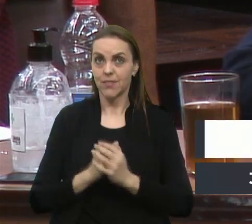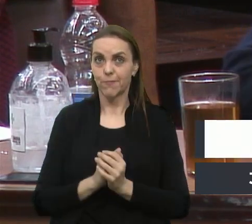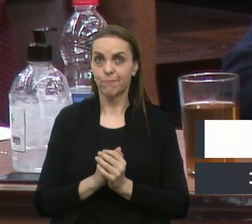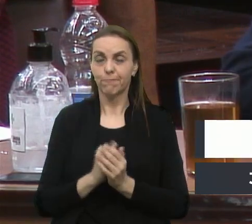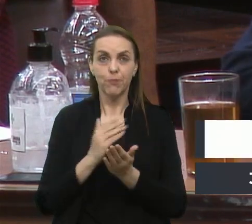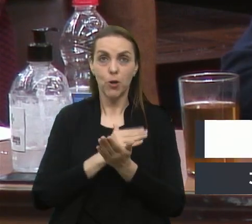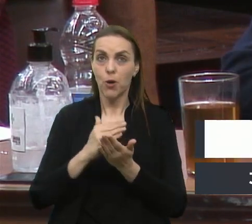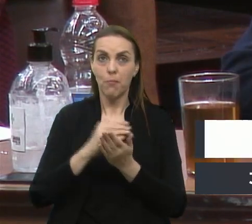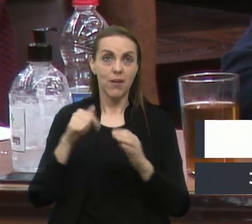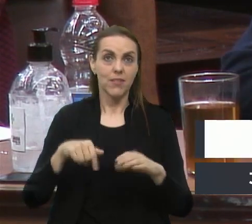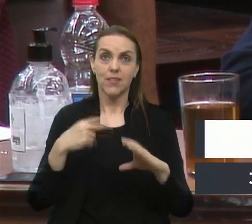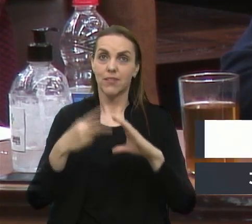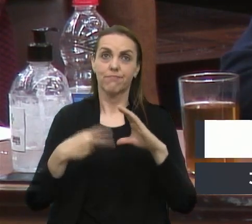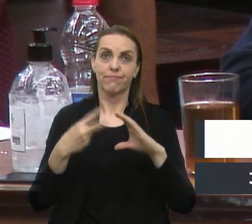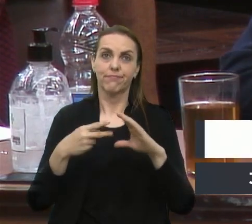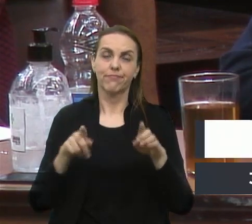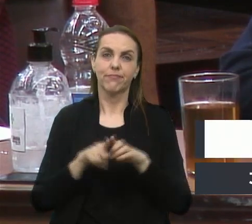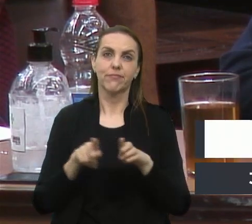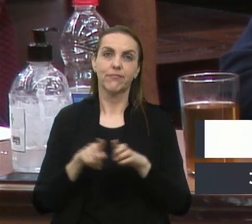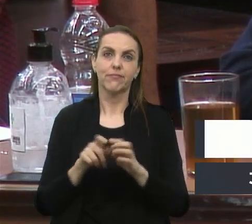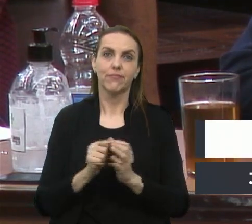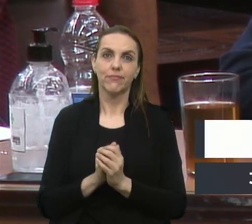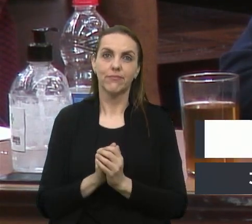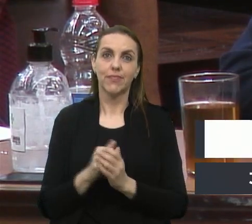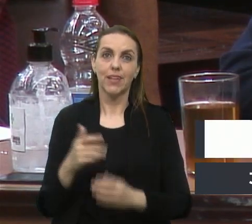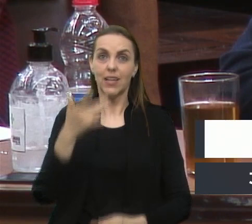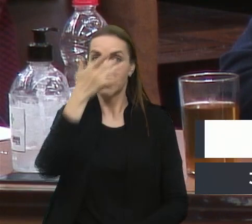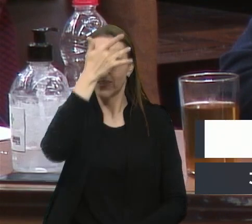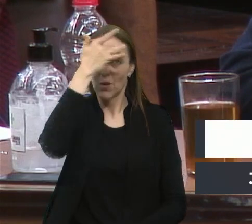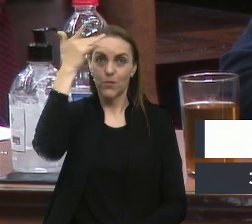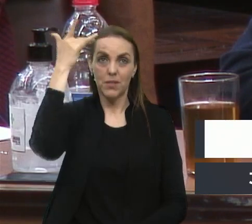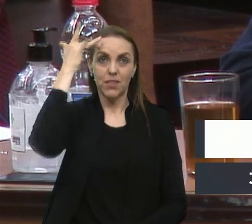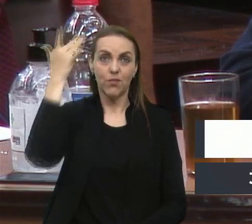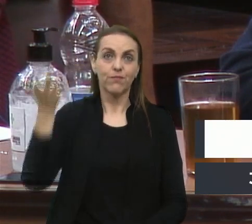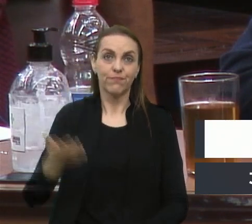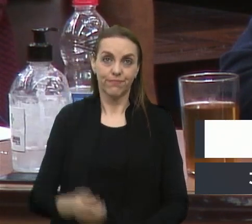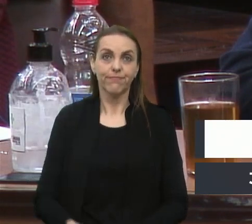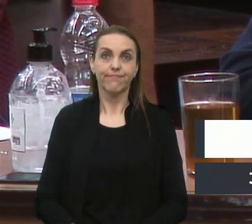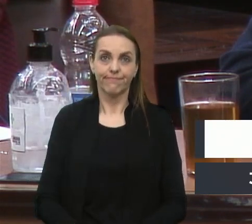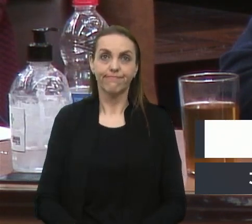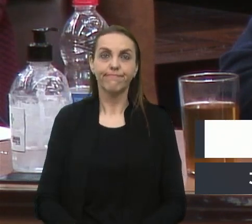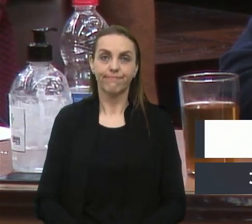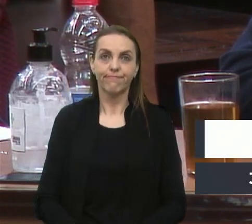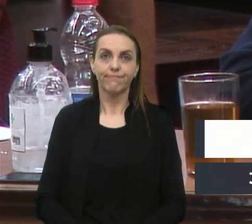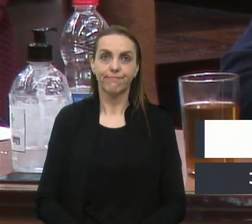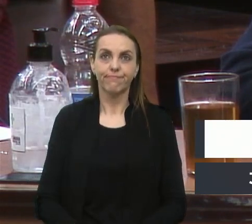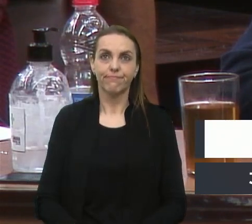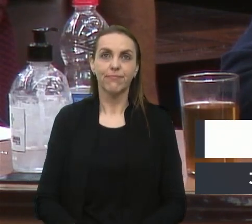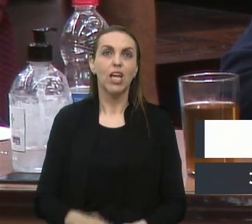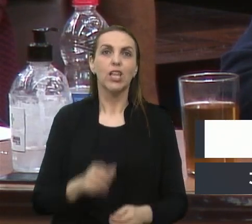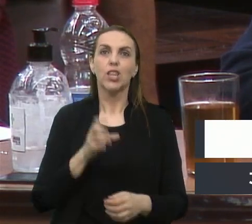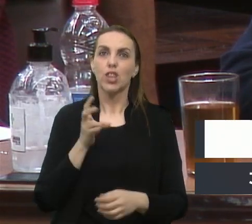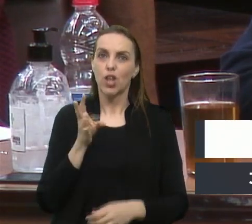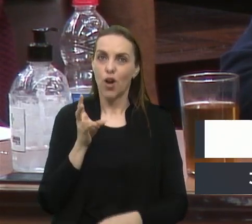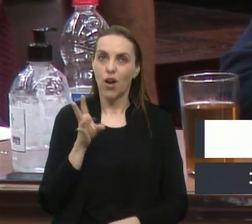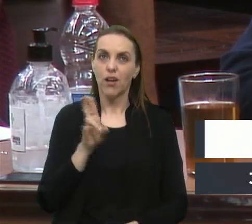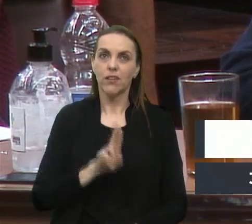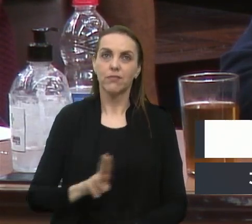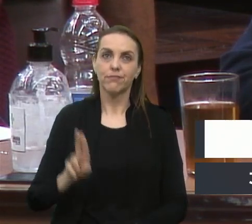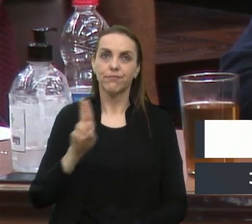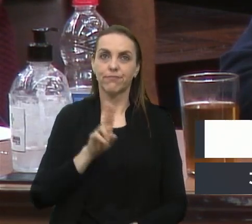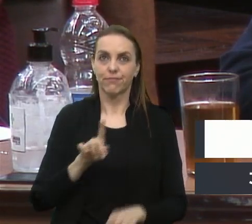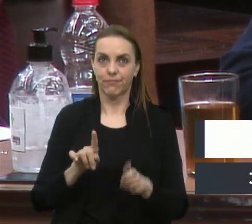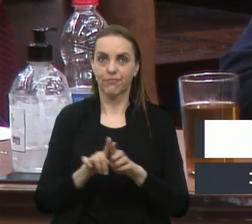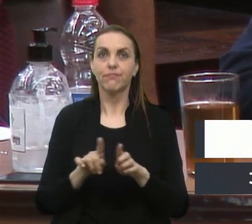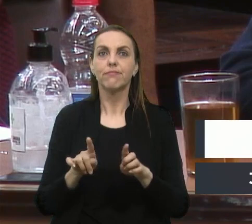de Vereadores também, a questão da saúde mental, vereador. É, a drogadição. Então, aonde